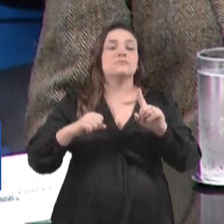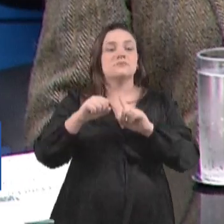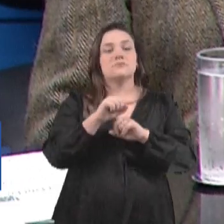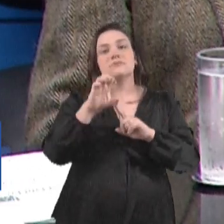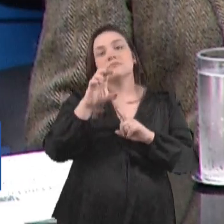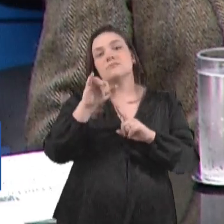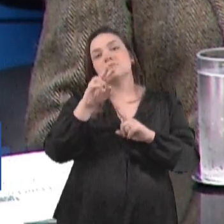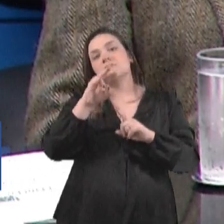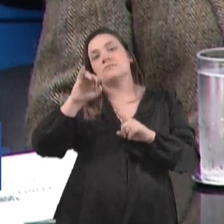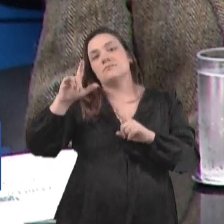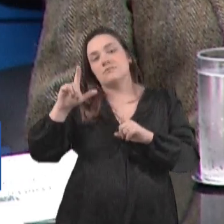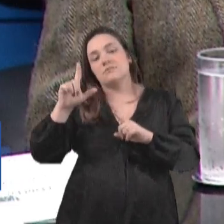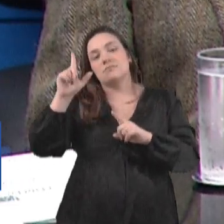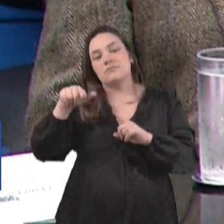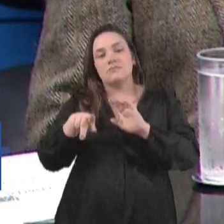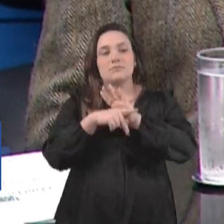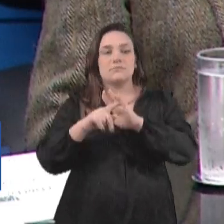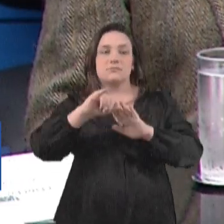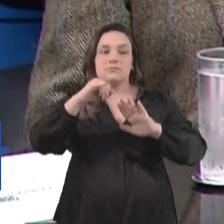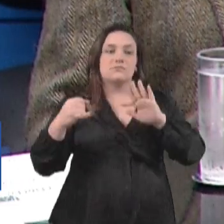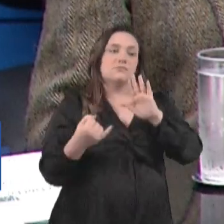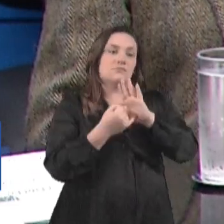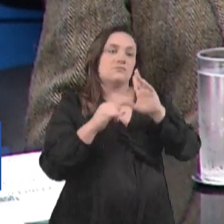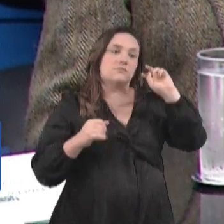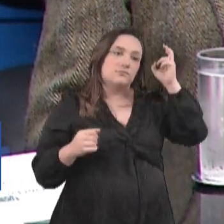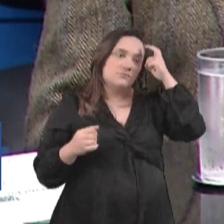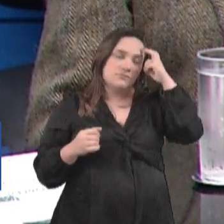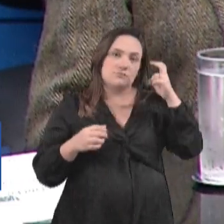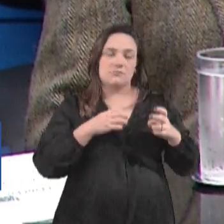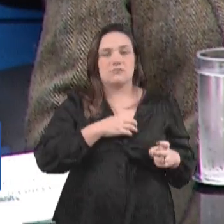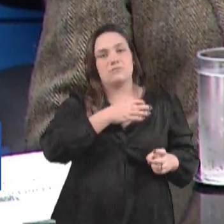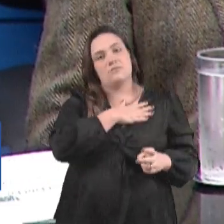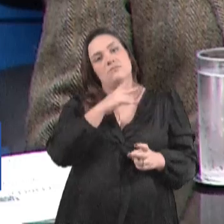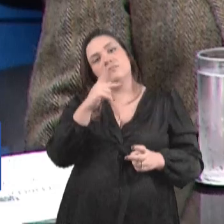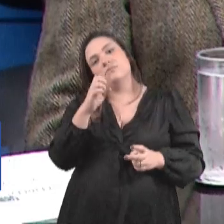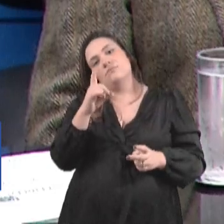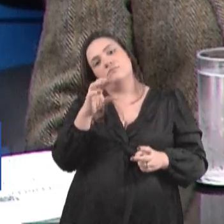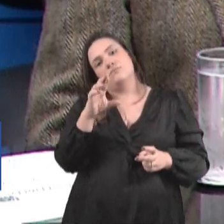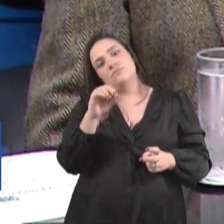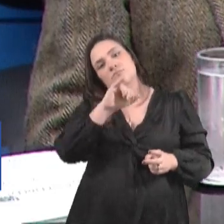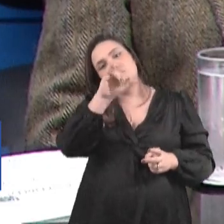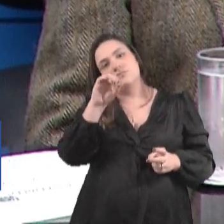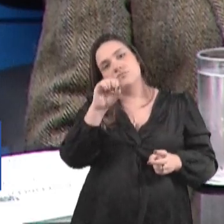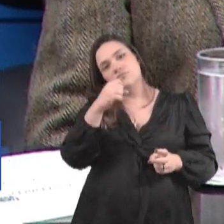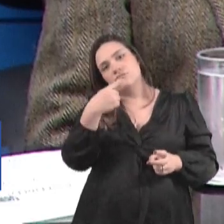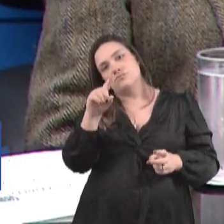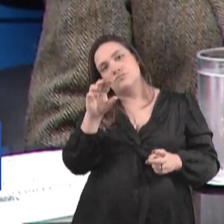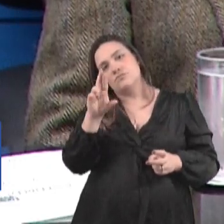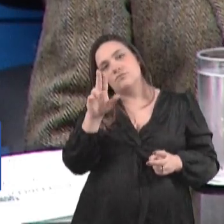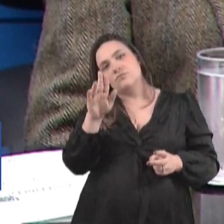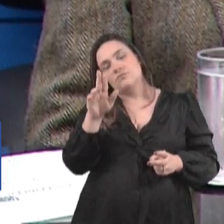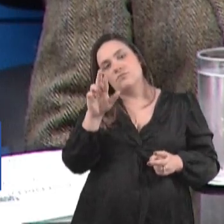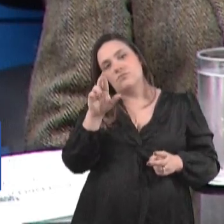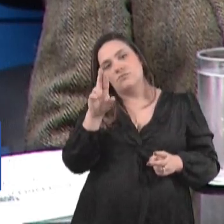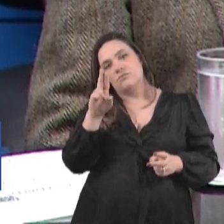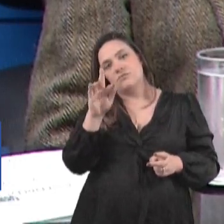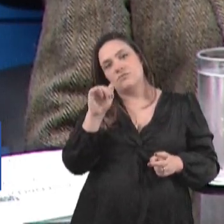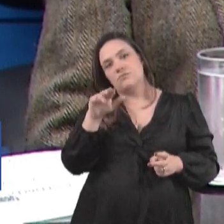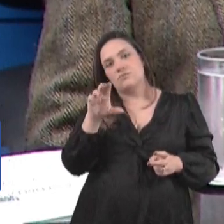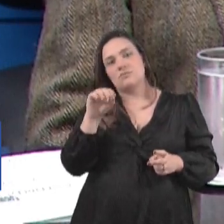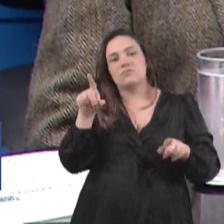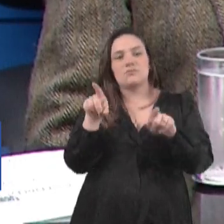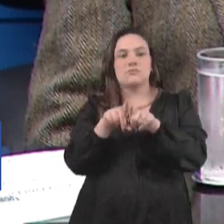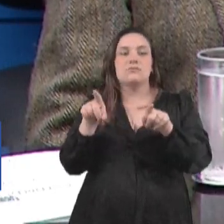civil, representado aqui pelo Instituto Cultural Coronel Pedro José Rufino, a Chama da Paz, presidida